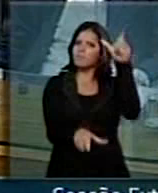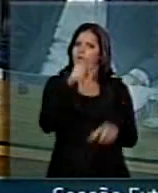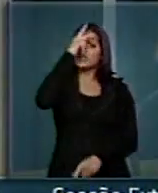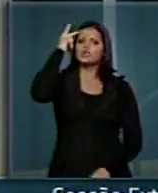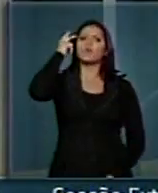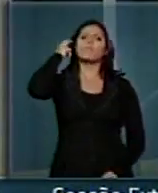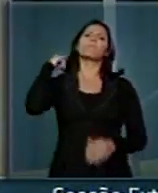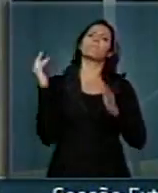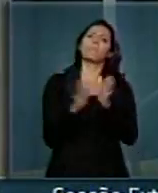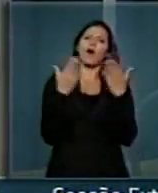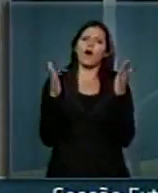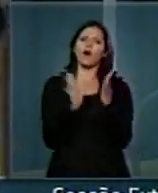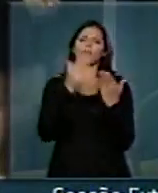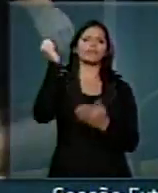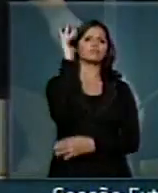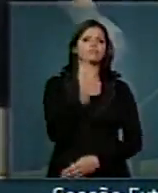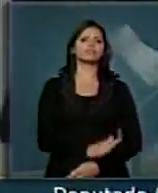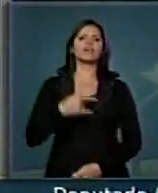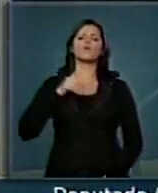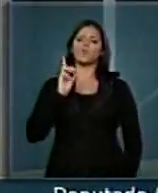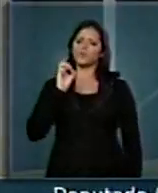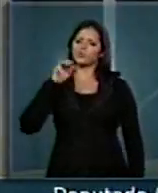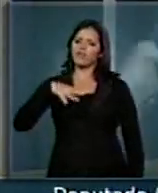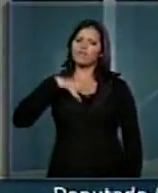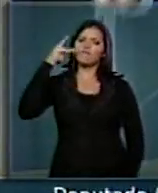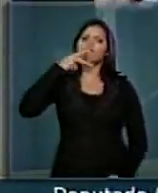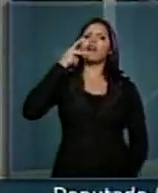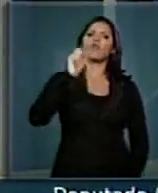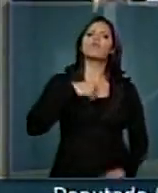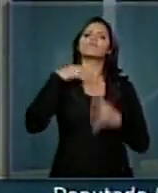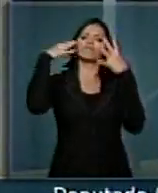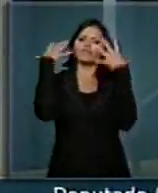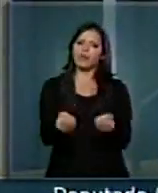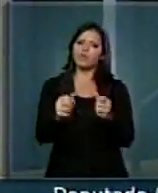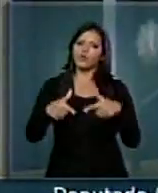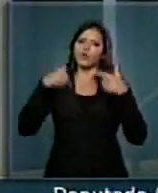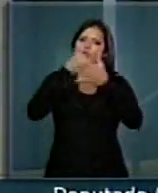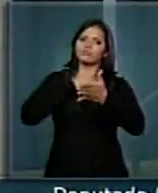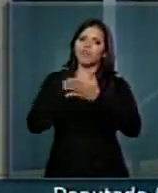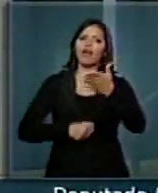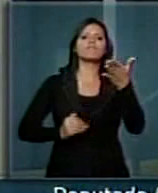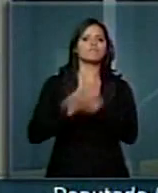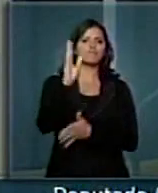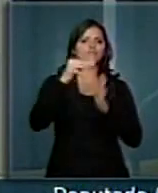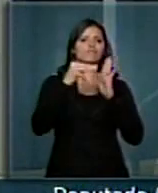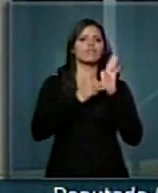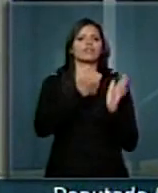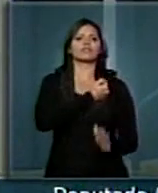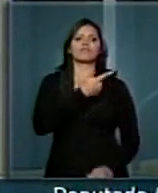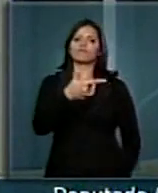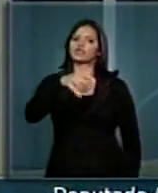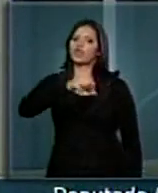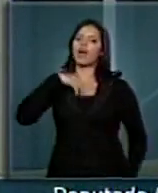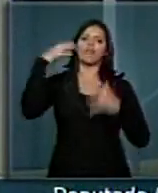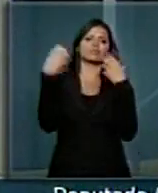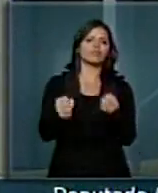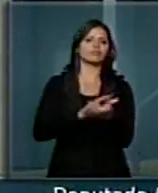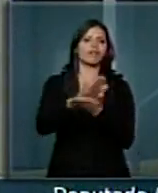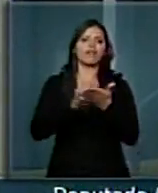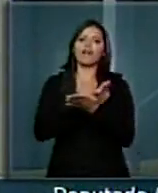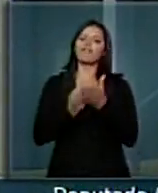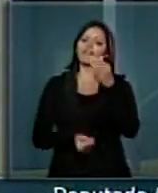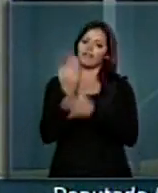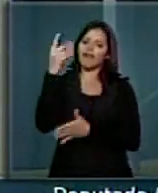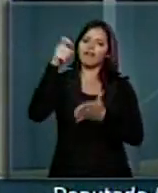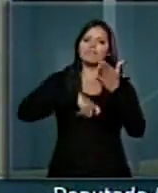para os mais pobres do Brasil, que o Democratas disse: vamos lutar pela aprovação da emenda 29 e não vamos aceitar a